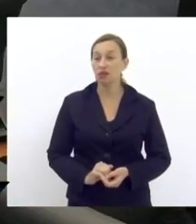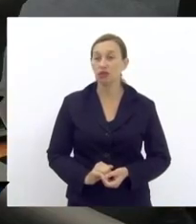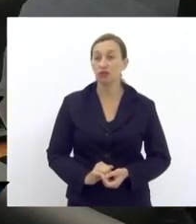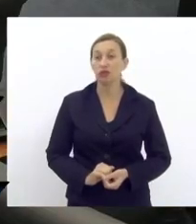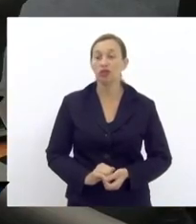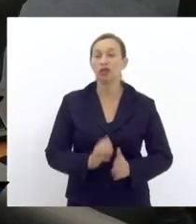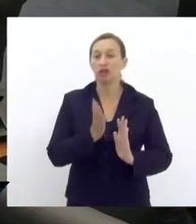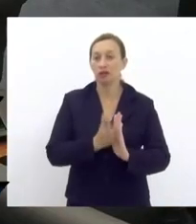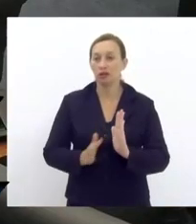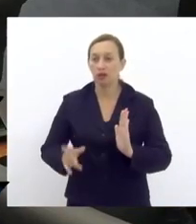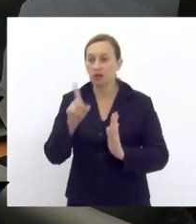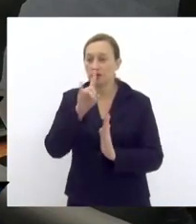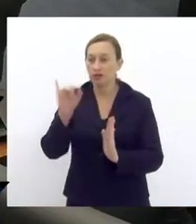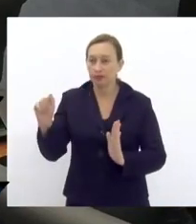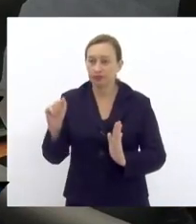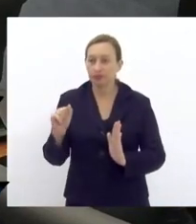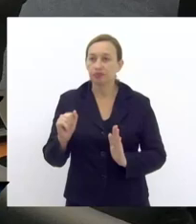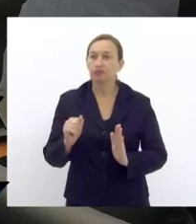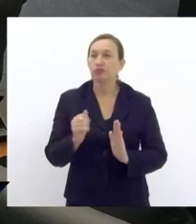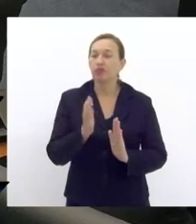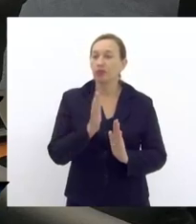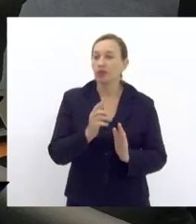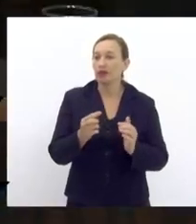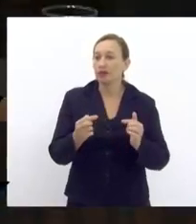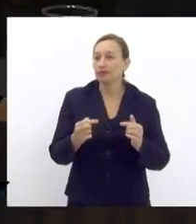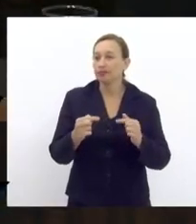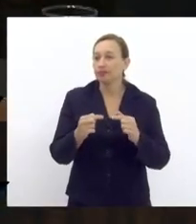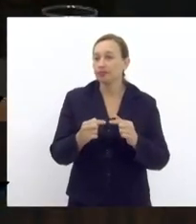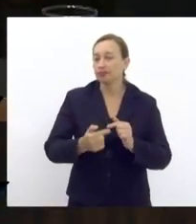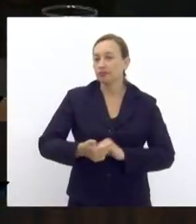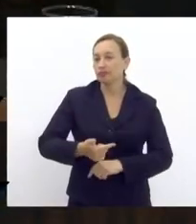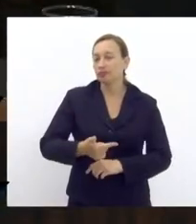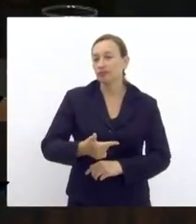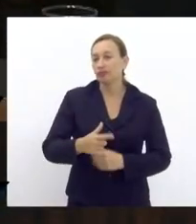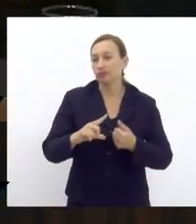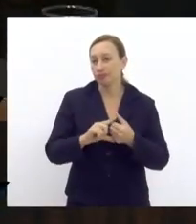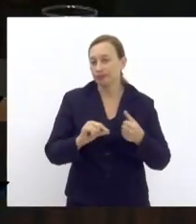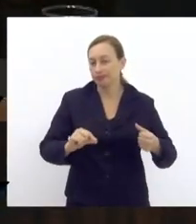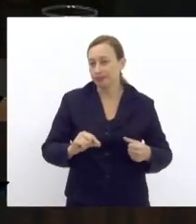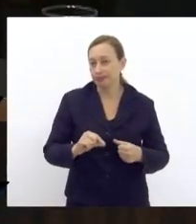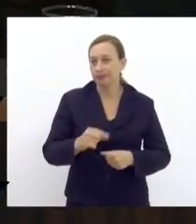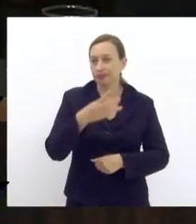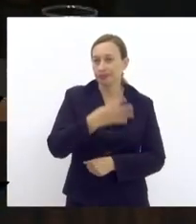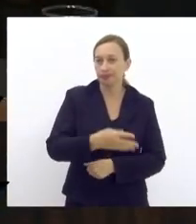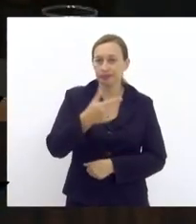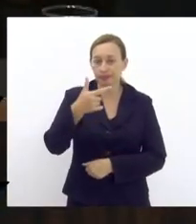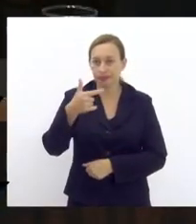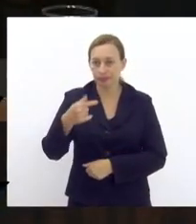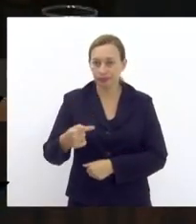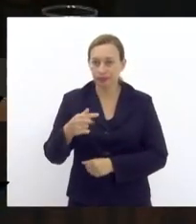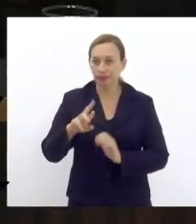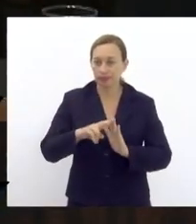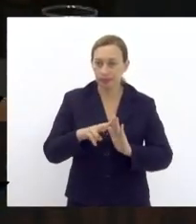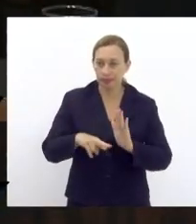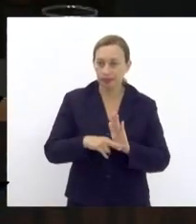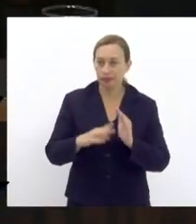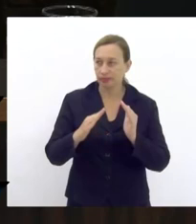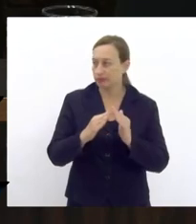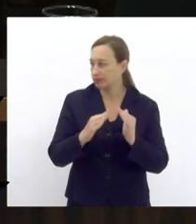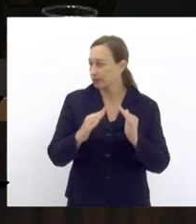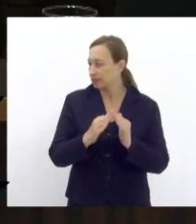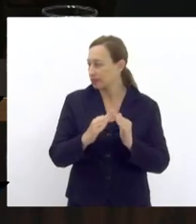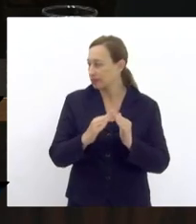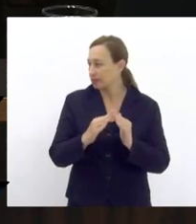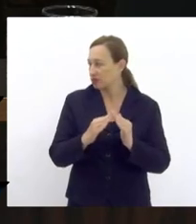Incluindo na ordem do dia, de acordo com o parágrafo do artigo 47 do Regimento Interno,